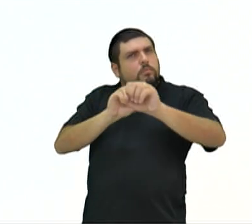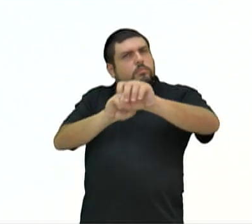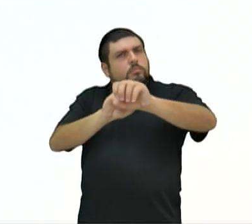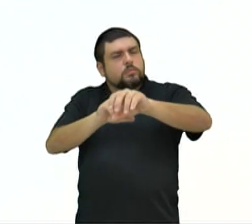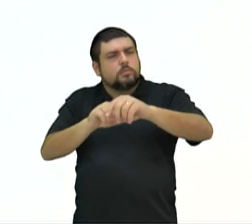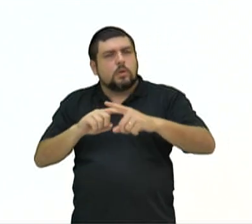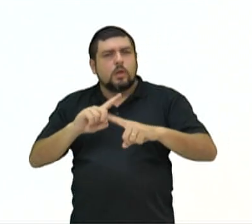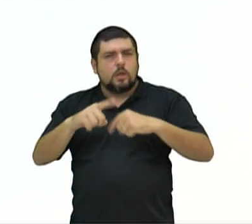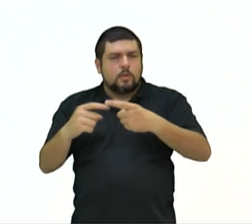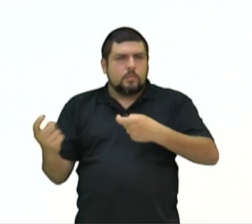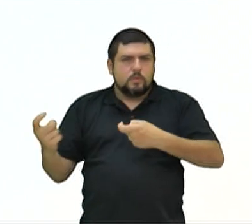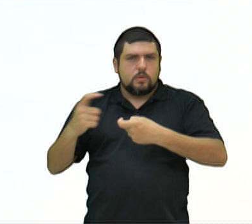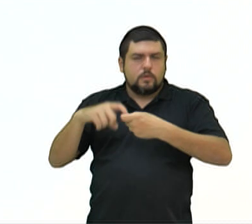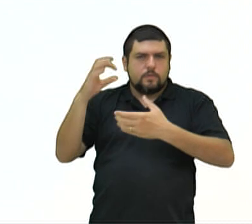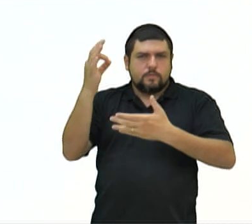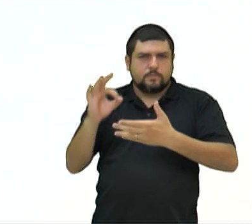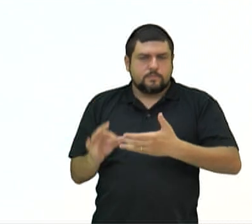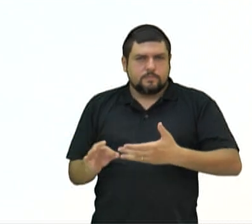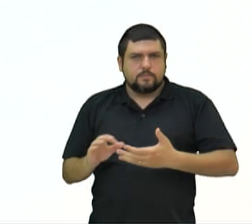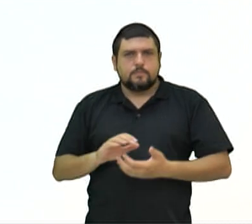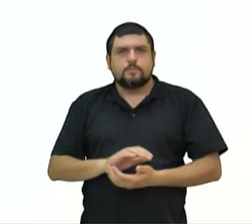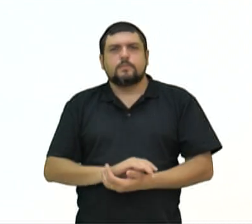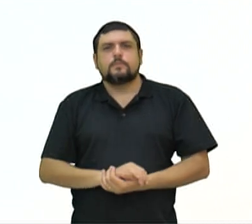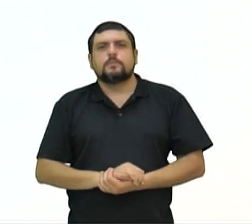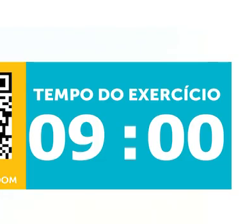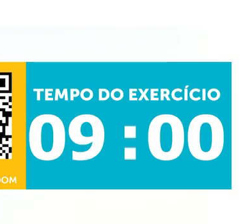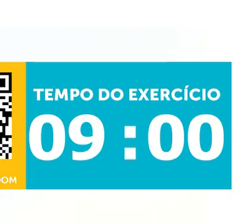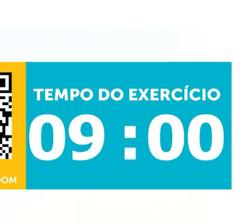nós voltamos para corrigir a nossa atividade.